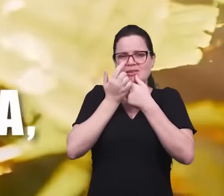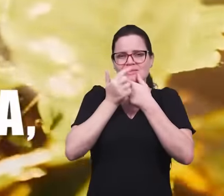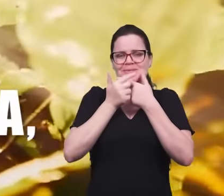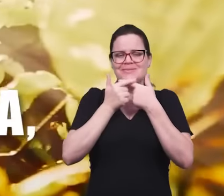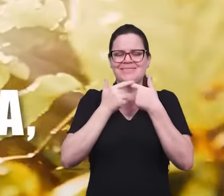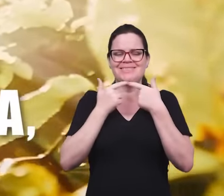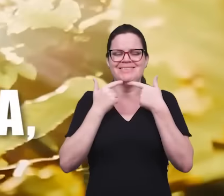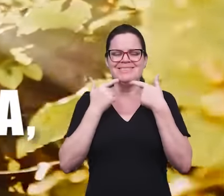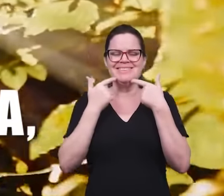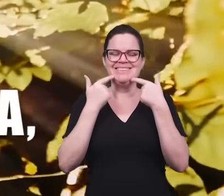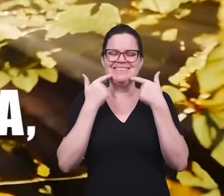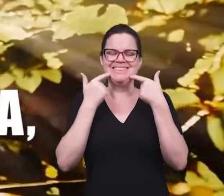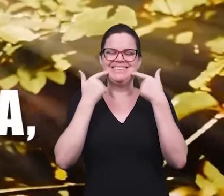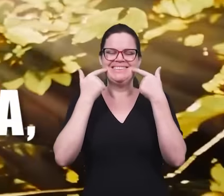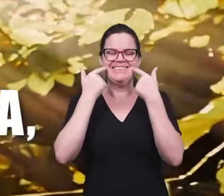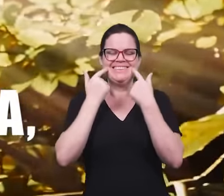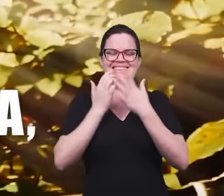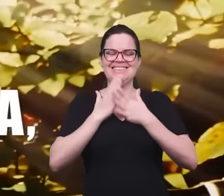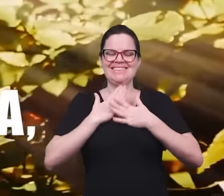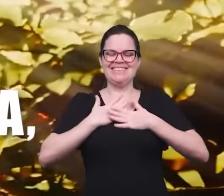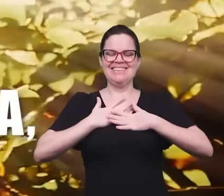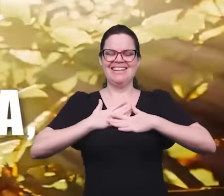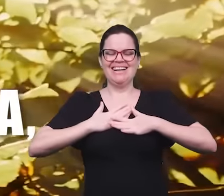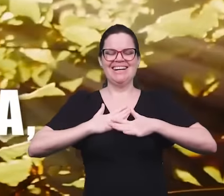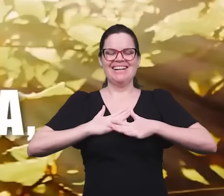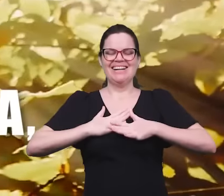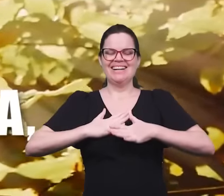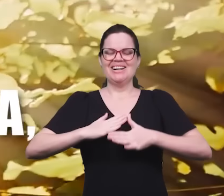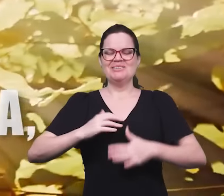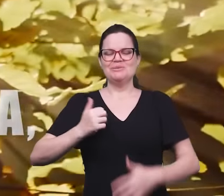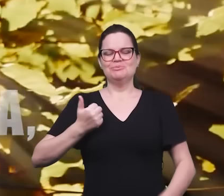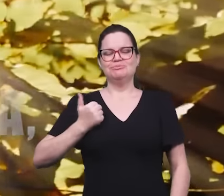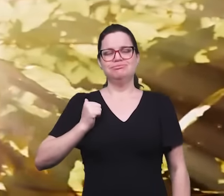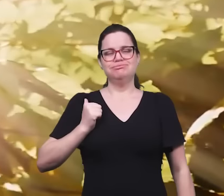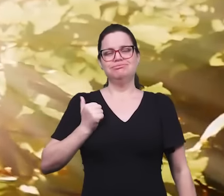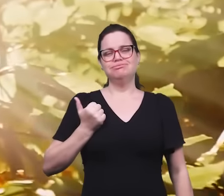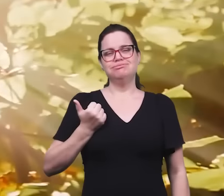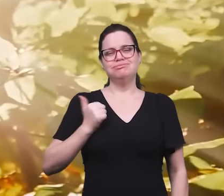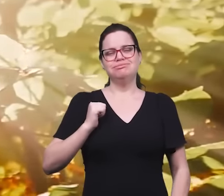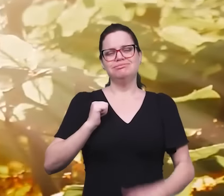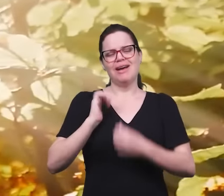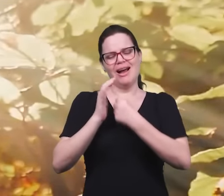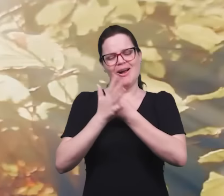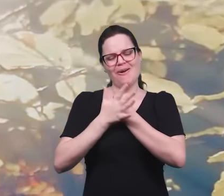Só uma voz me consola,